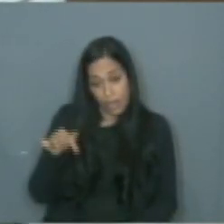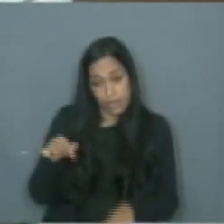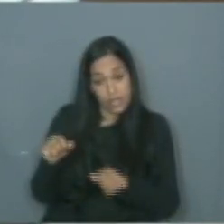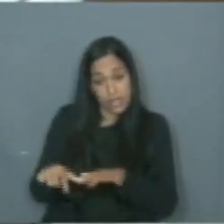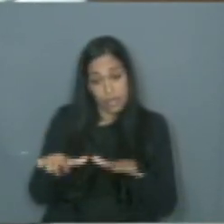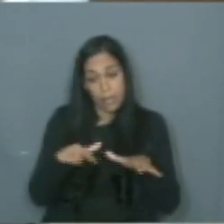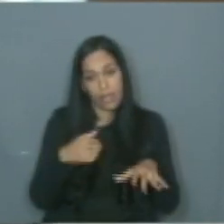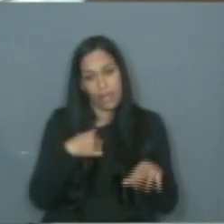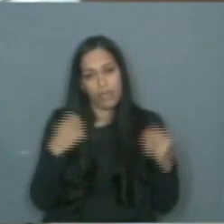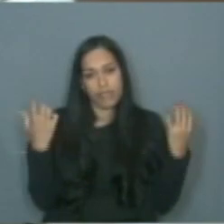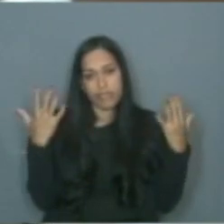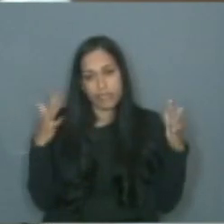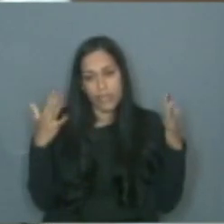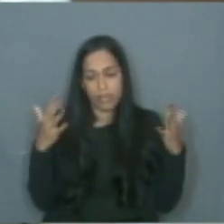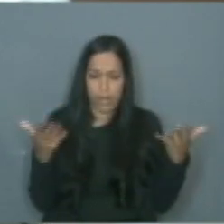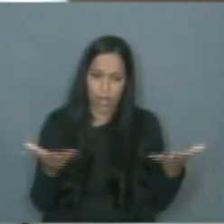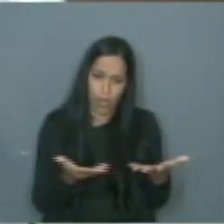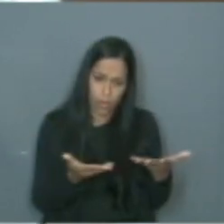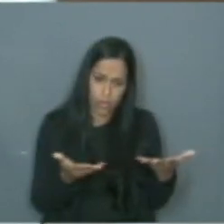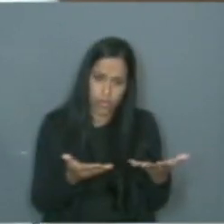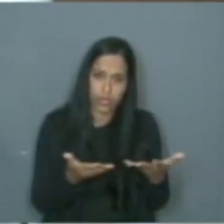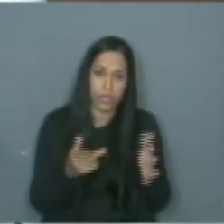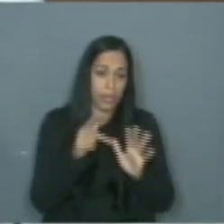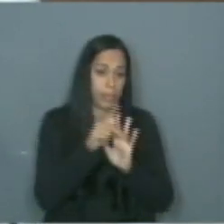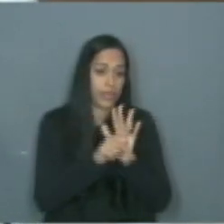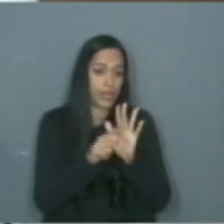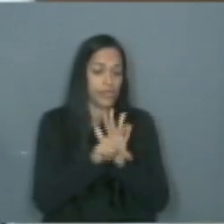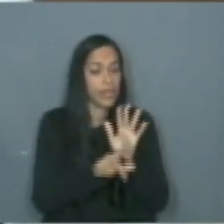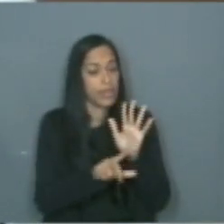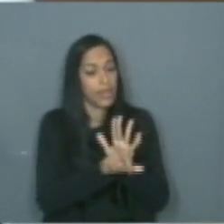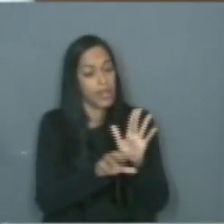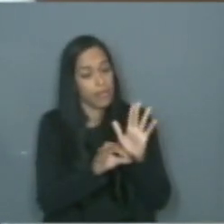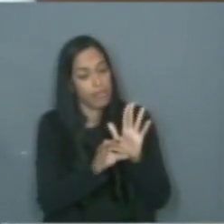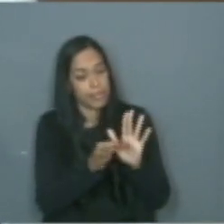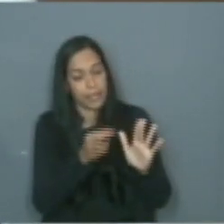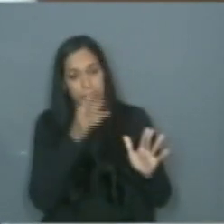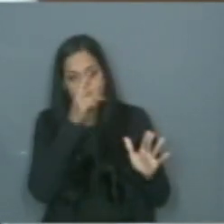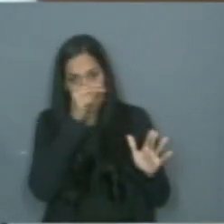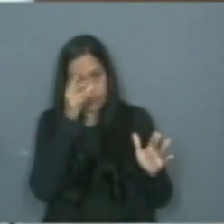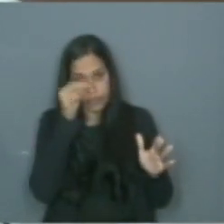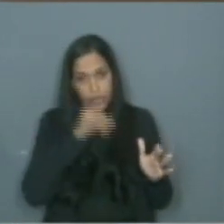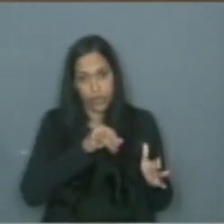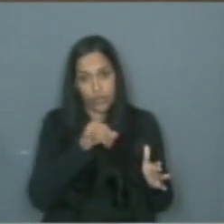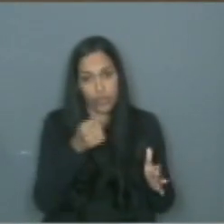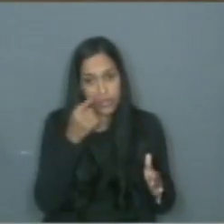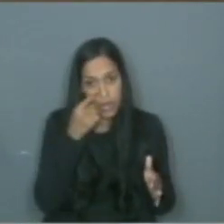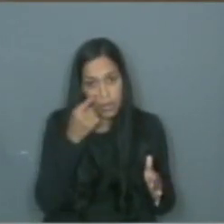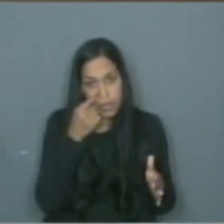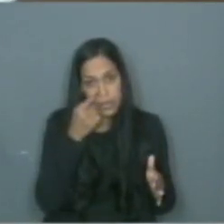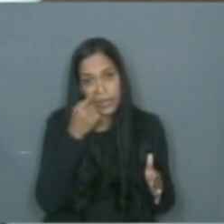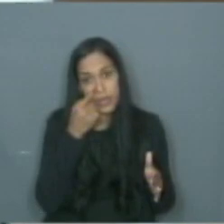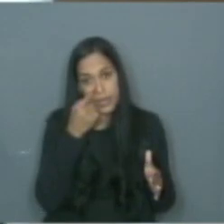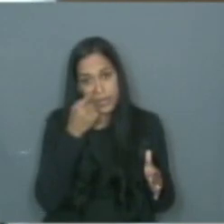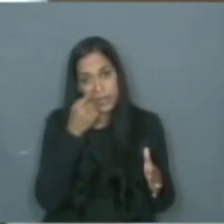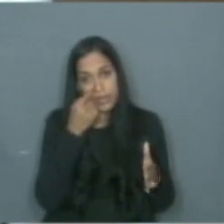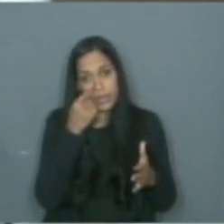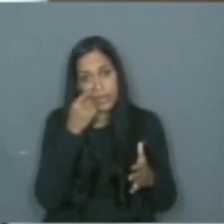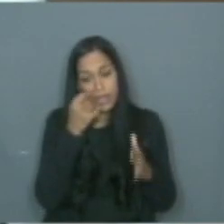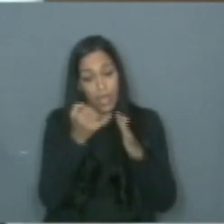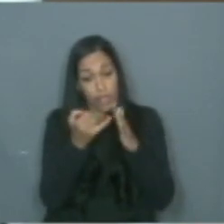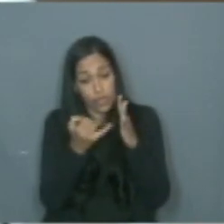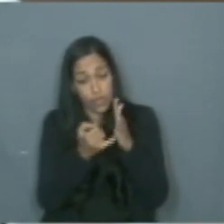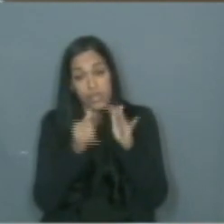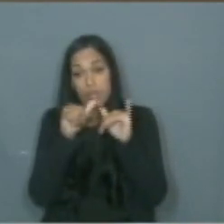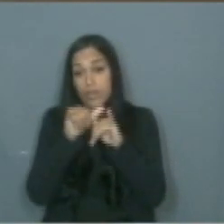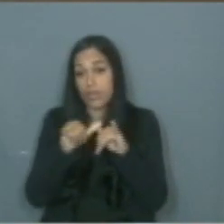celebrei aqui, acho que hoje, o projeto de lei sancionado pelo prefeito João Campos, que versa sobre a instituição de uma